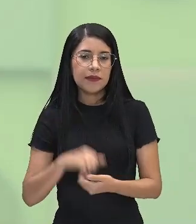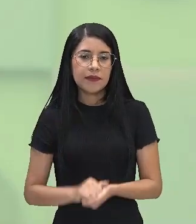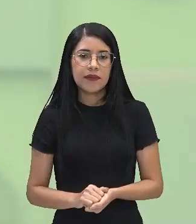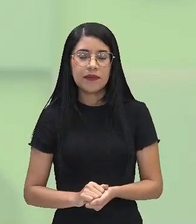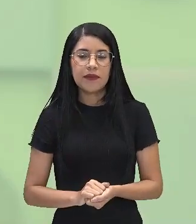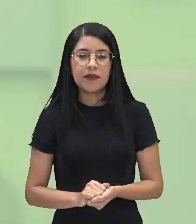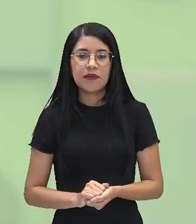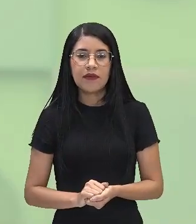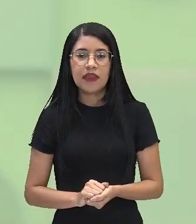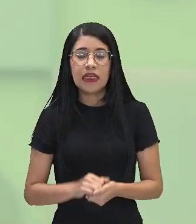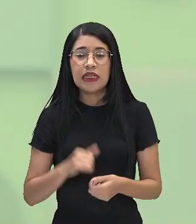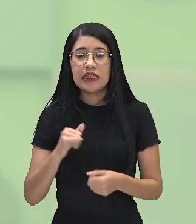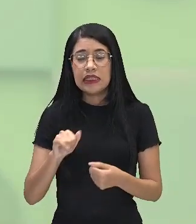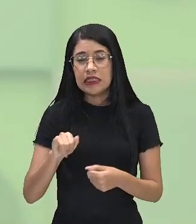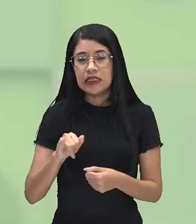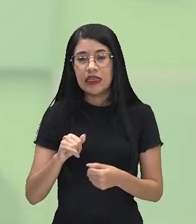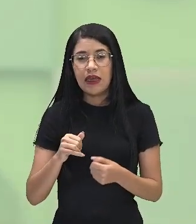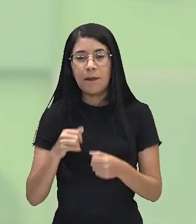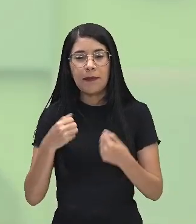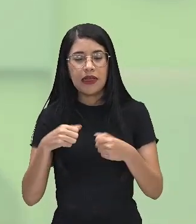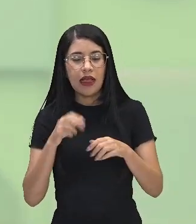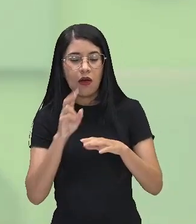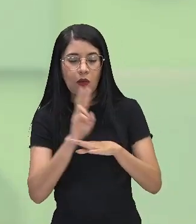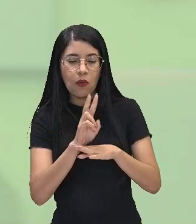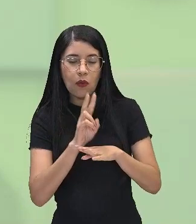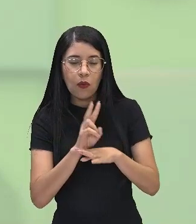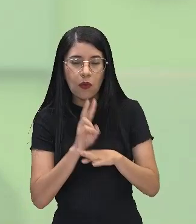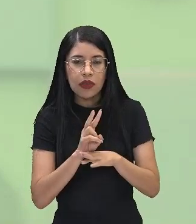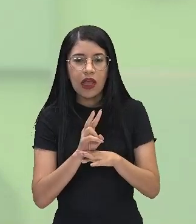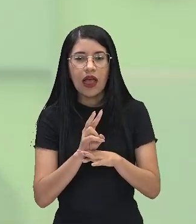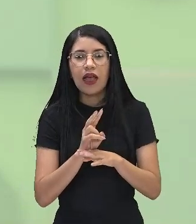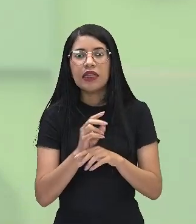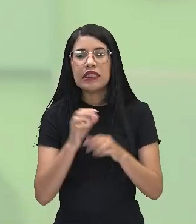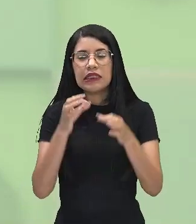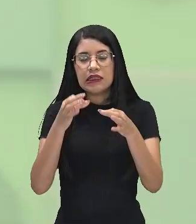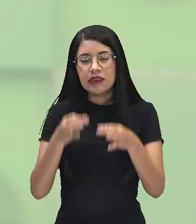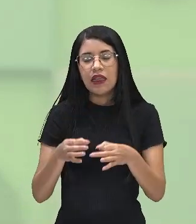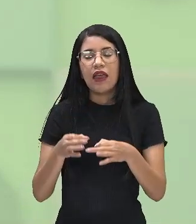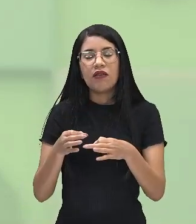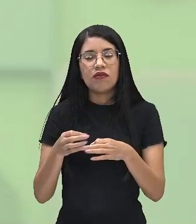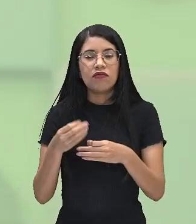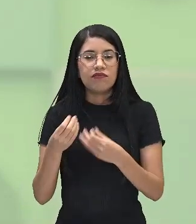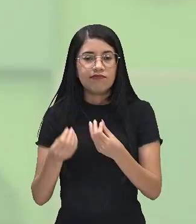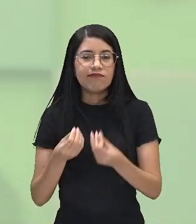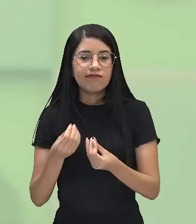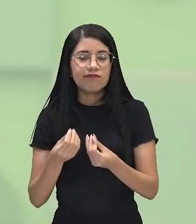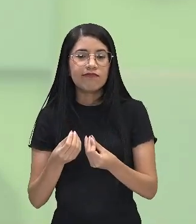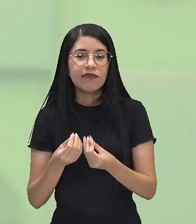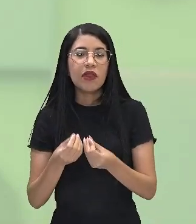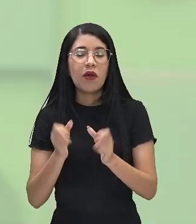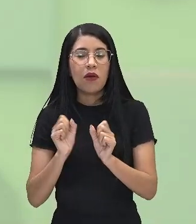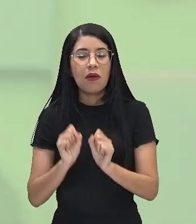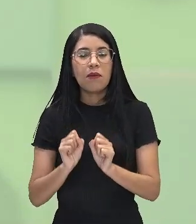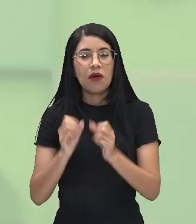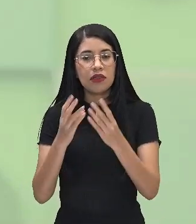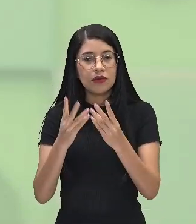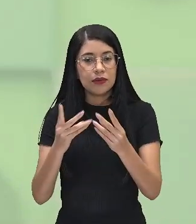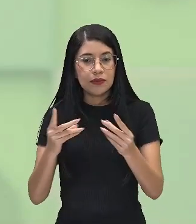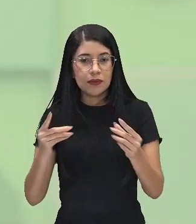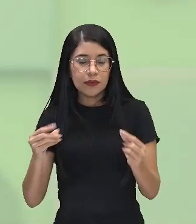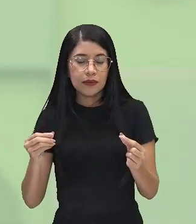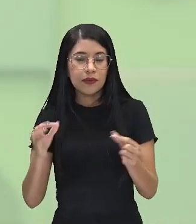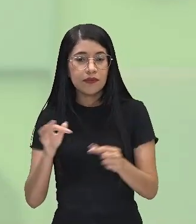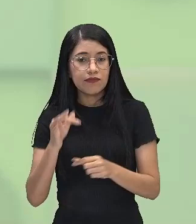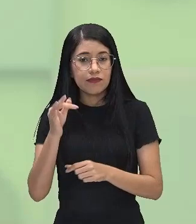for devidamente conservada, devidamente preservada, isso tudo pode acabar,